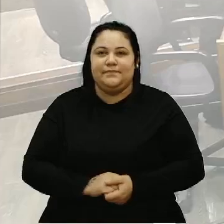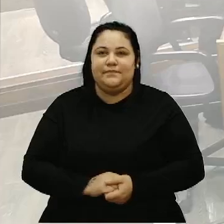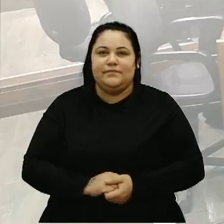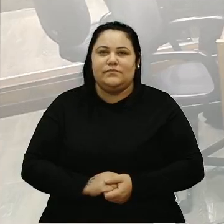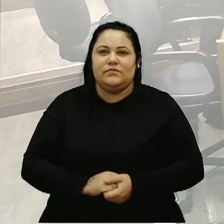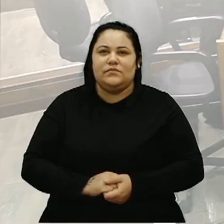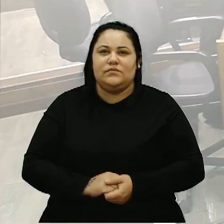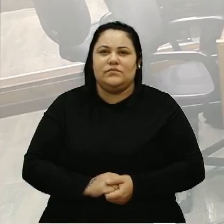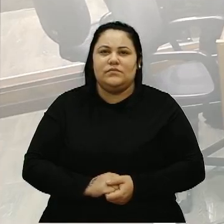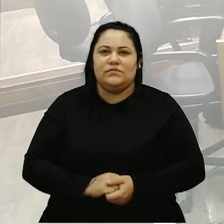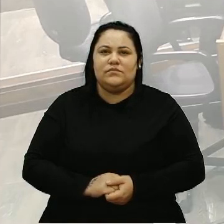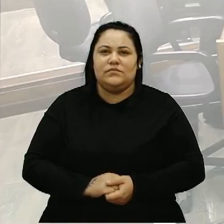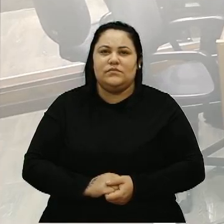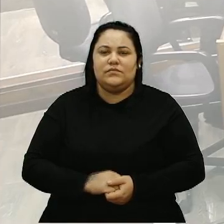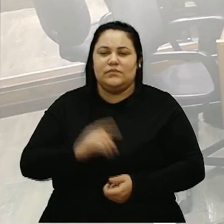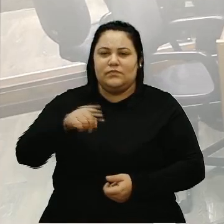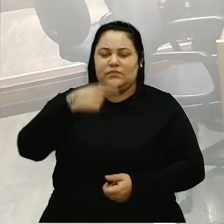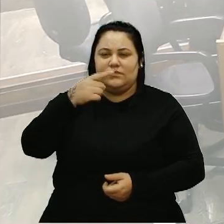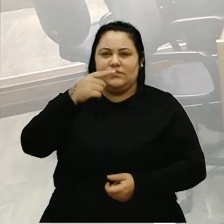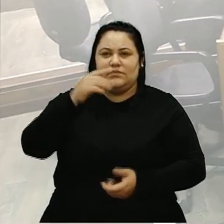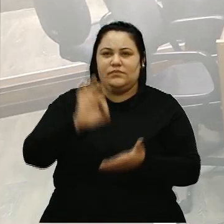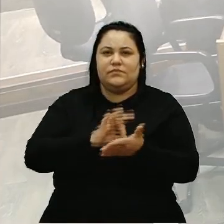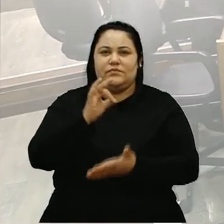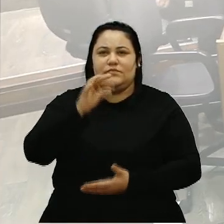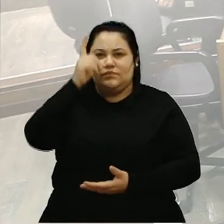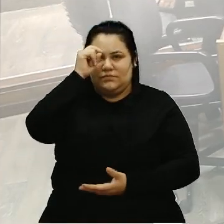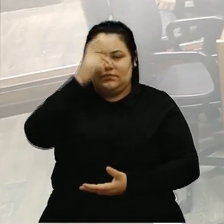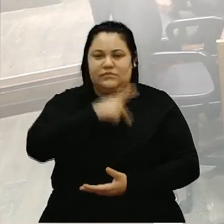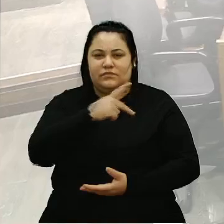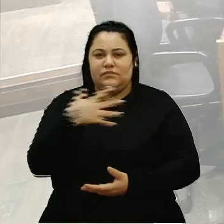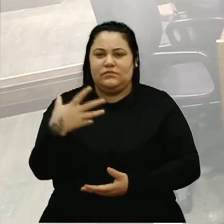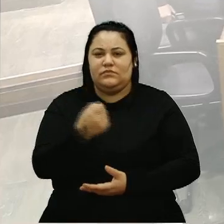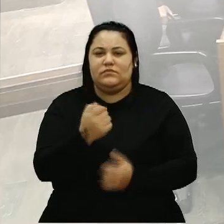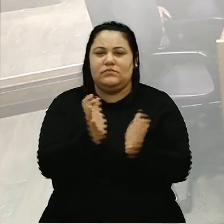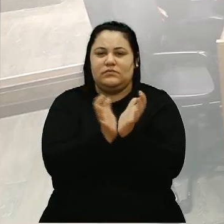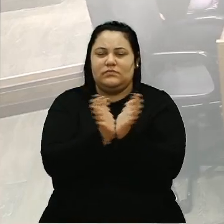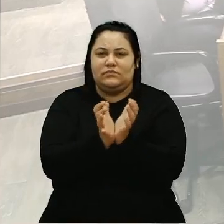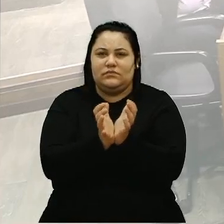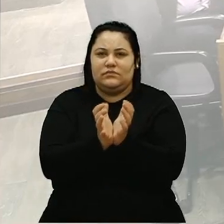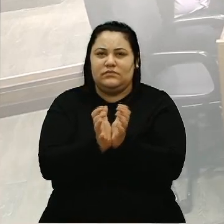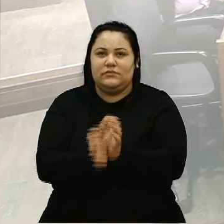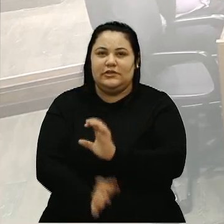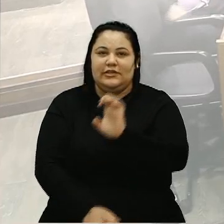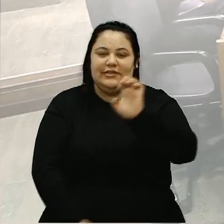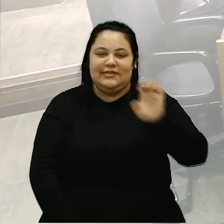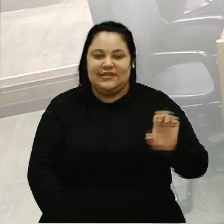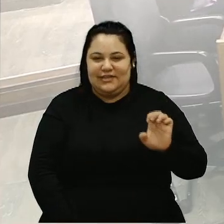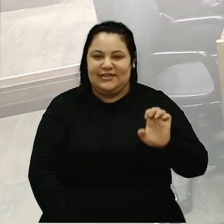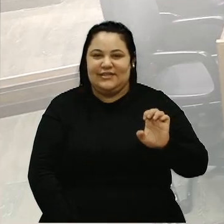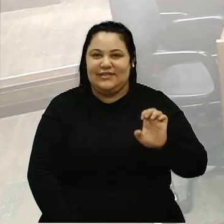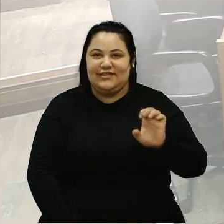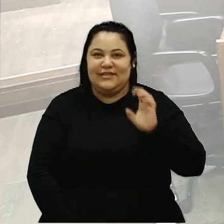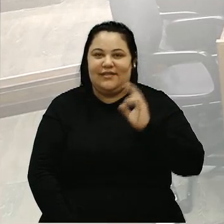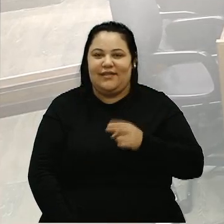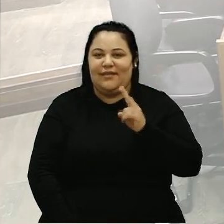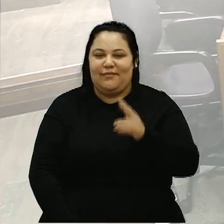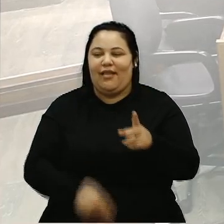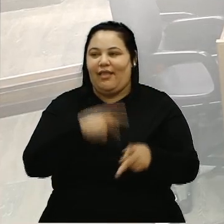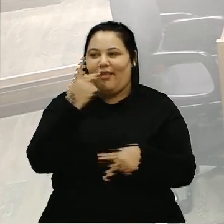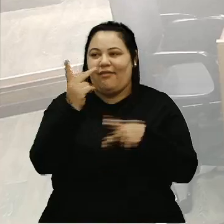Vereador Schalco. Senhor presidente, caros colegas, a esquerda sempre com as velhas narrativas,